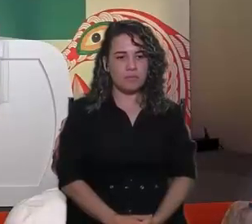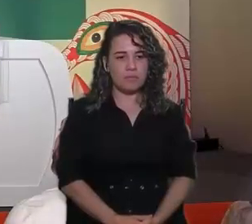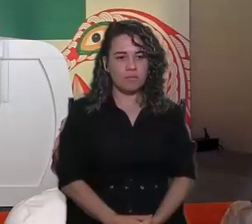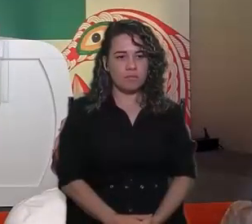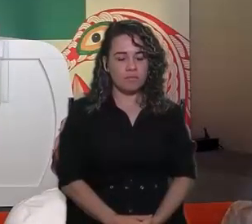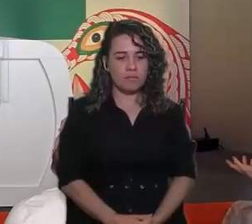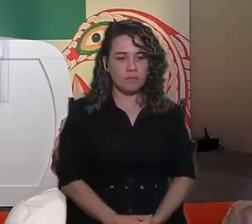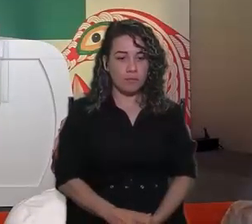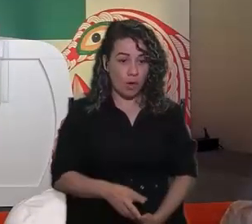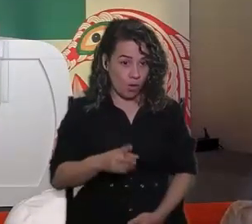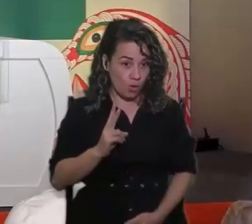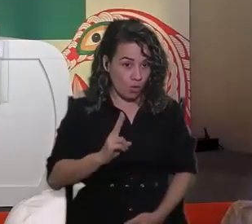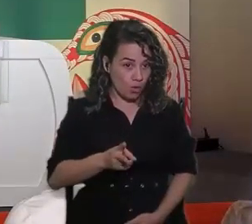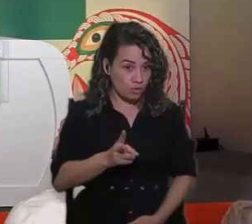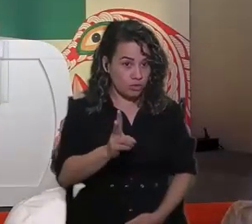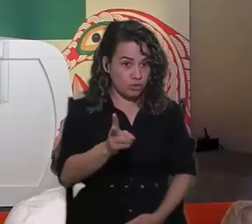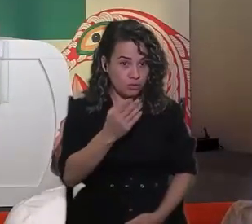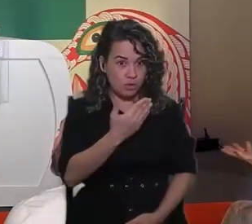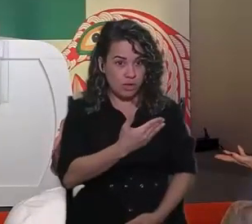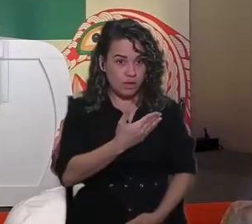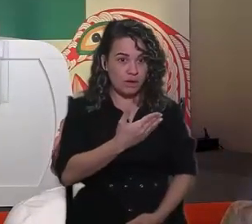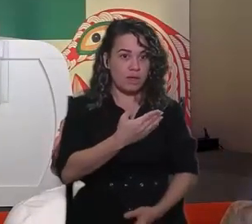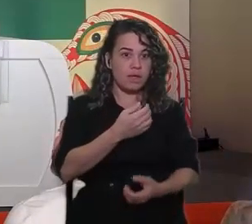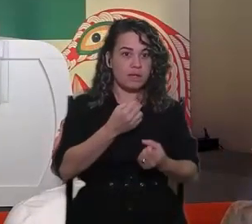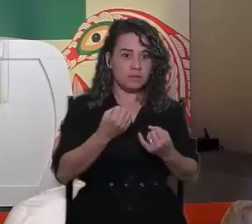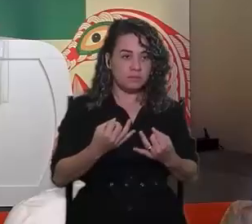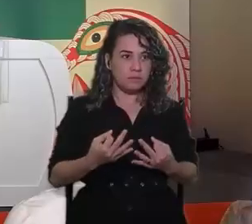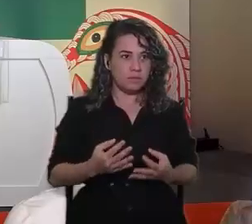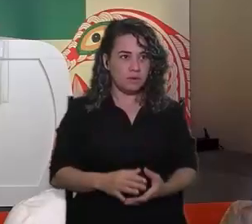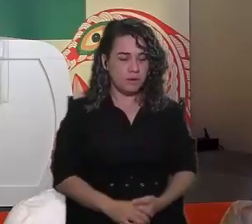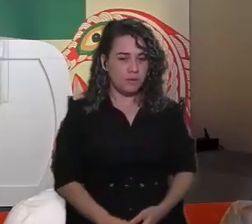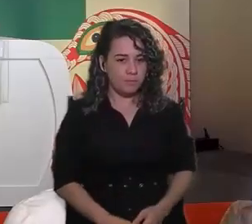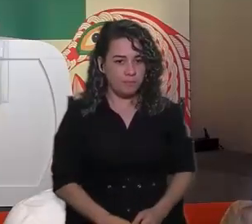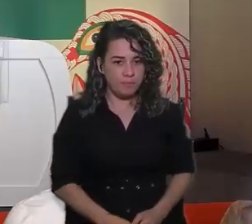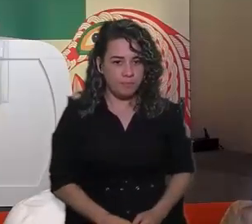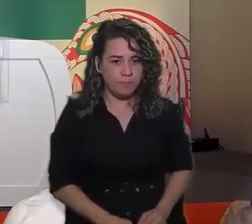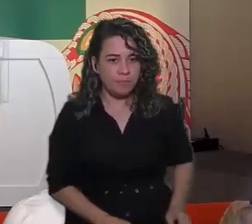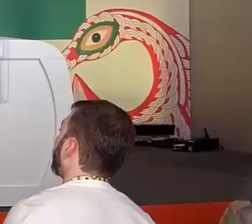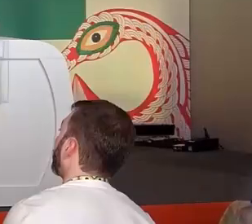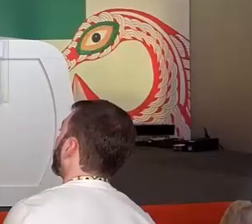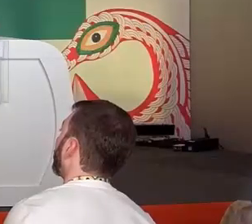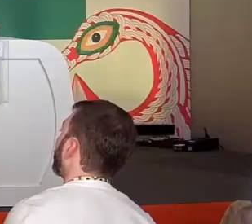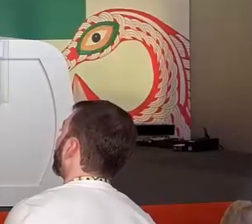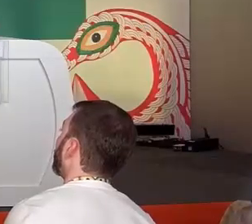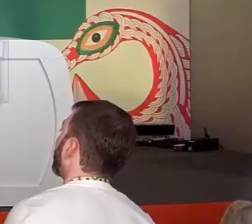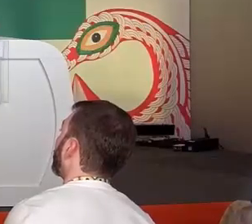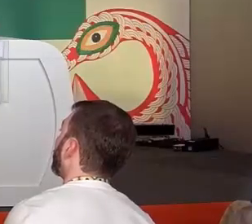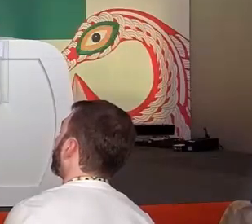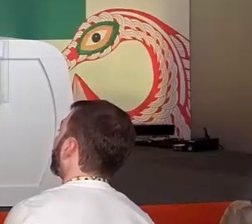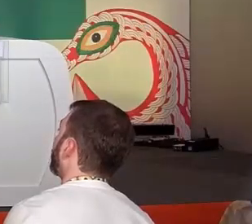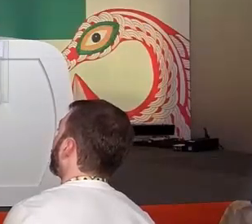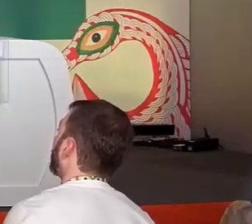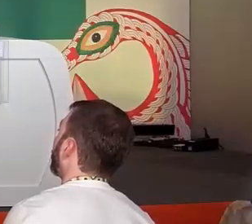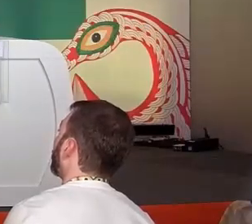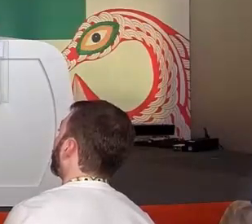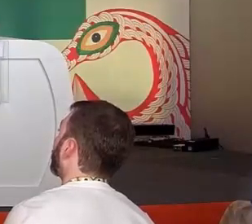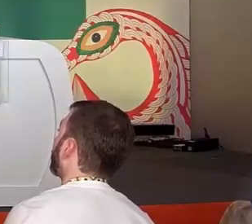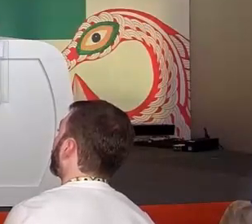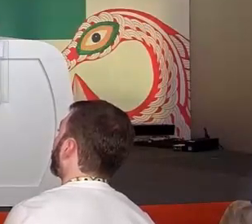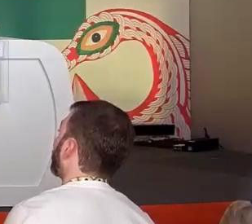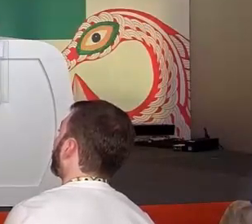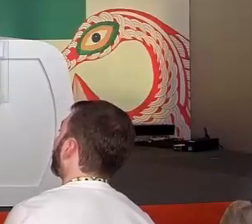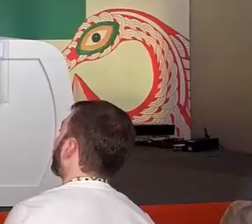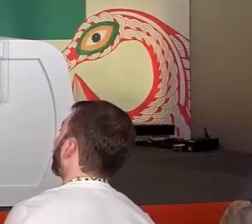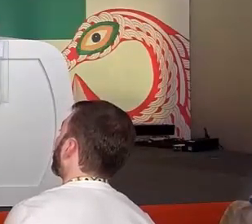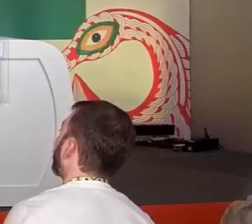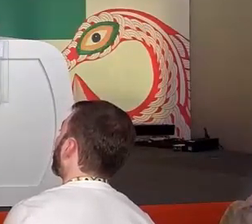Pegando o gancho do que o Ricardo falou, eu concordo que a gente precisa vitalmente de professores apaixonados. Mas eu acho que também isso que